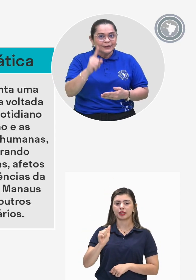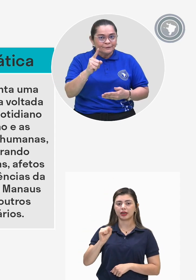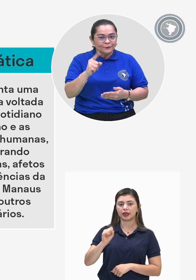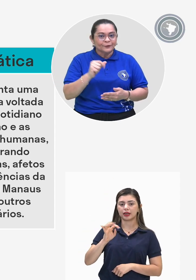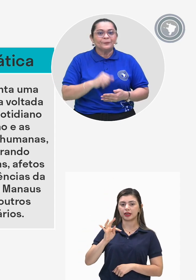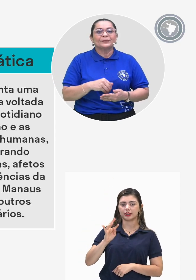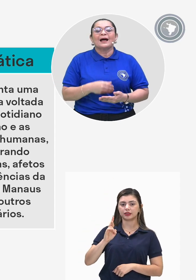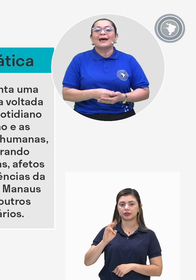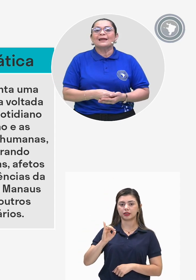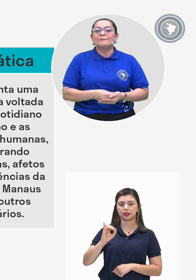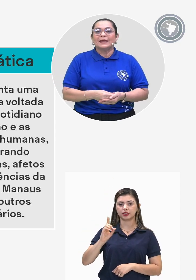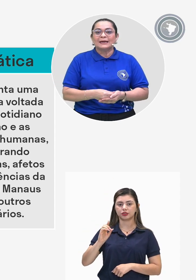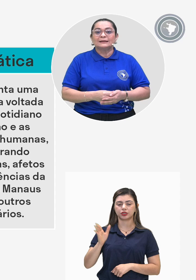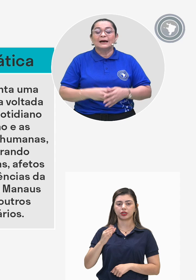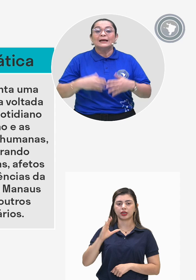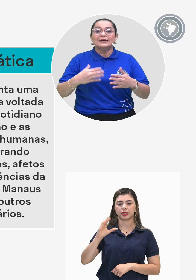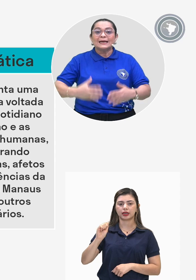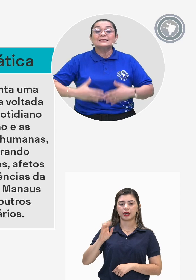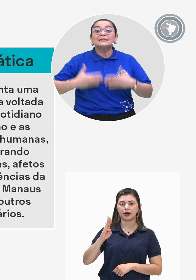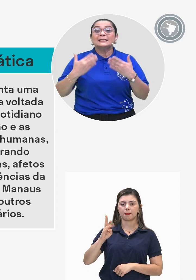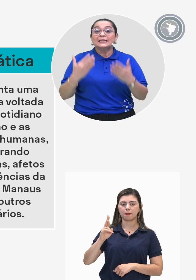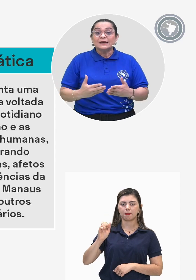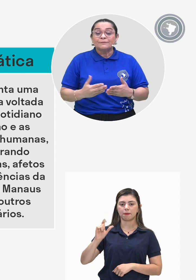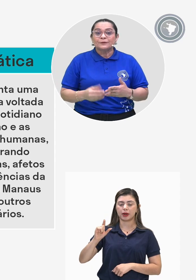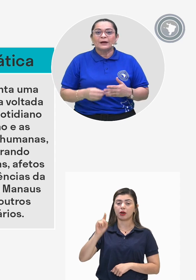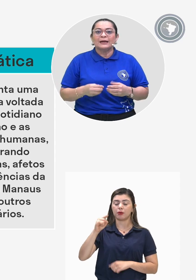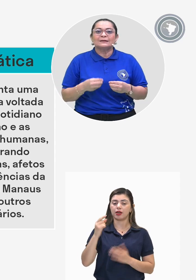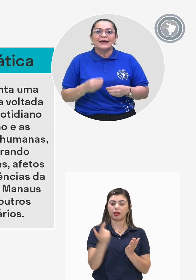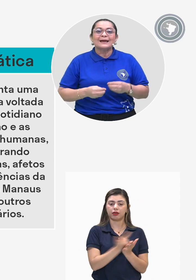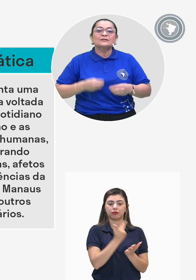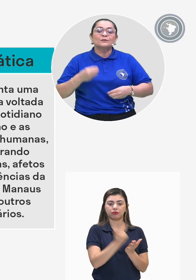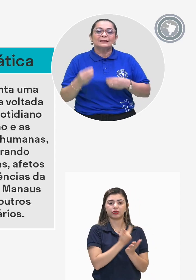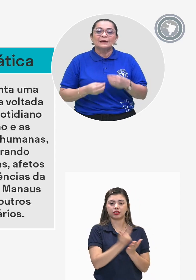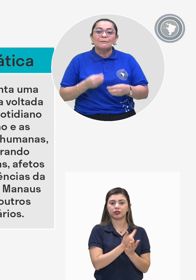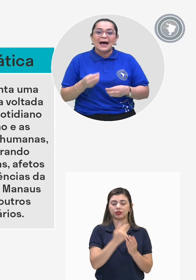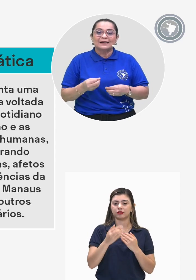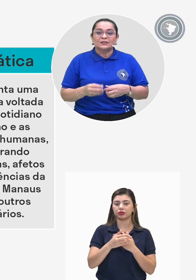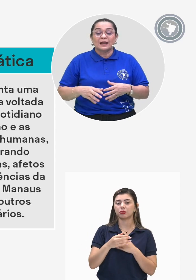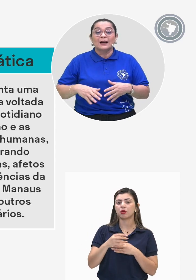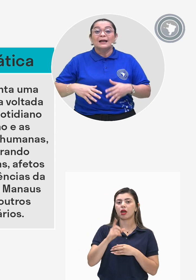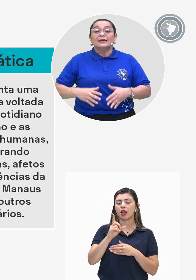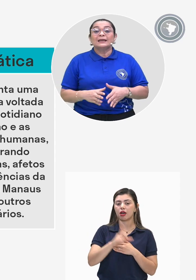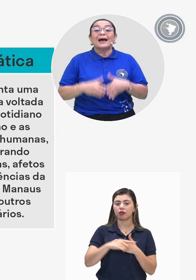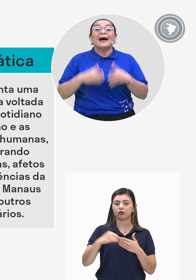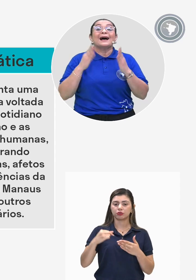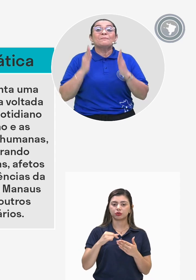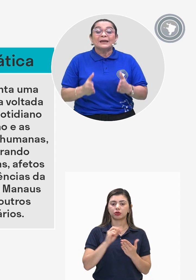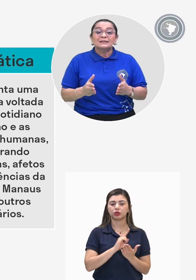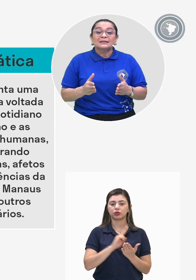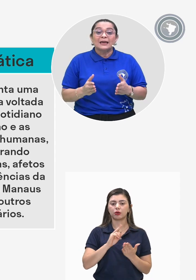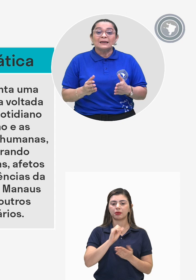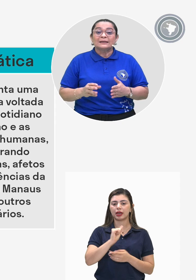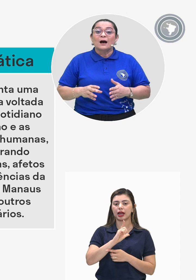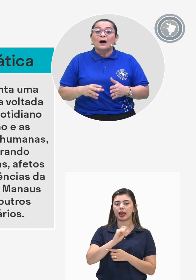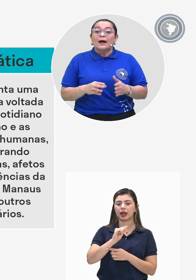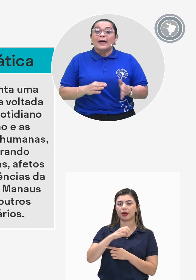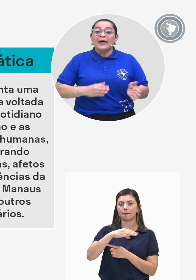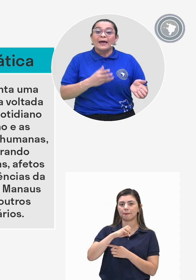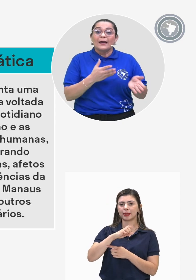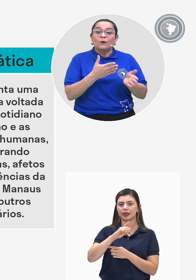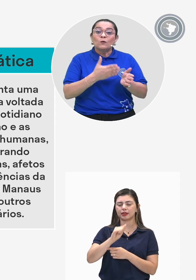o livro Alameda. E esse livro, ele traz uma temática que